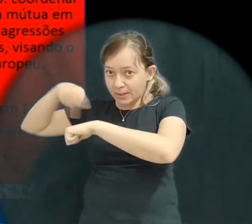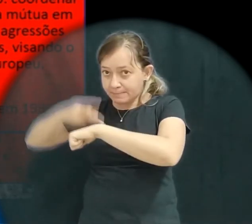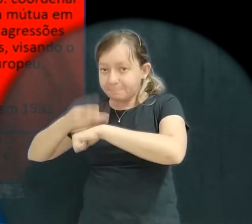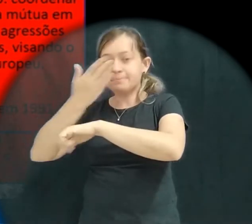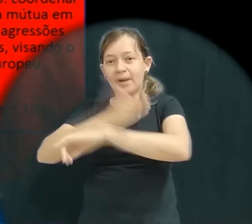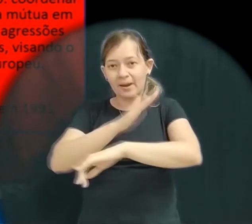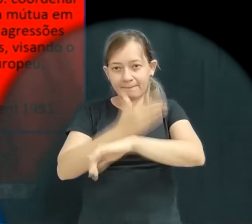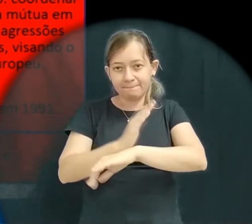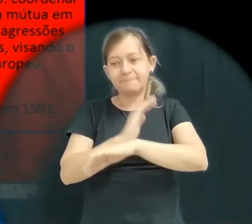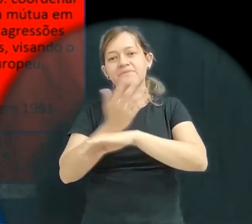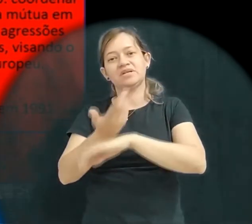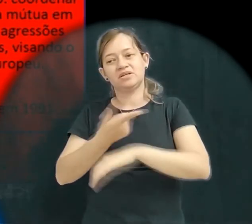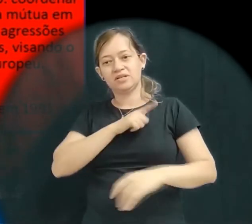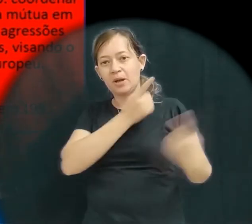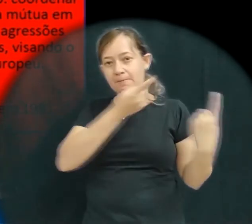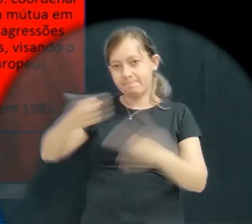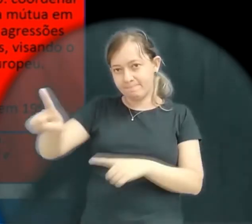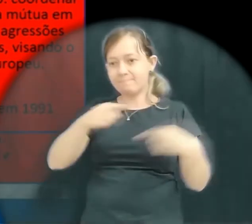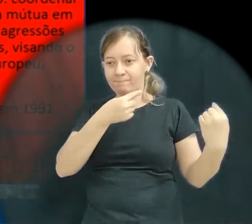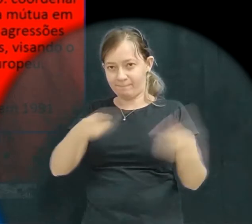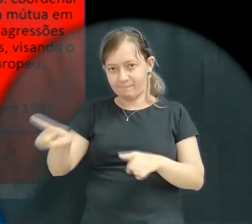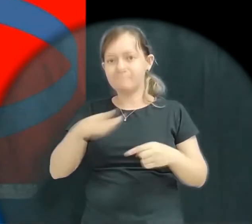seriam considerados atingidos e iriam revidar.